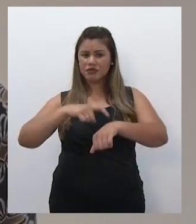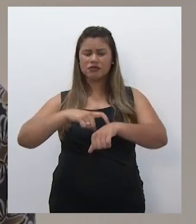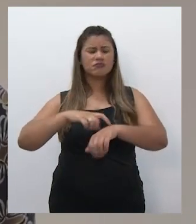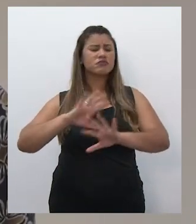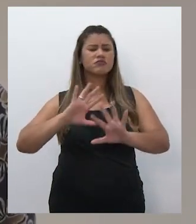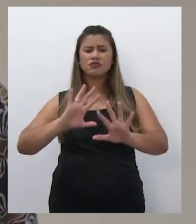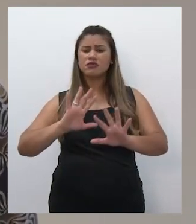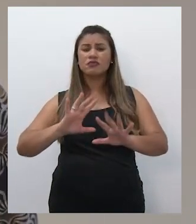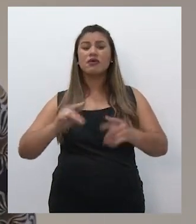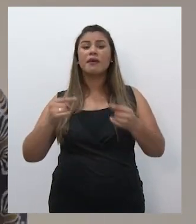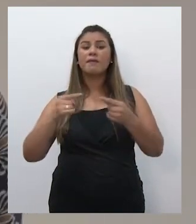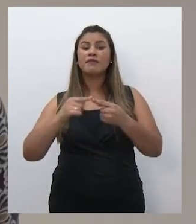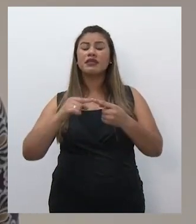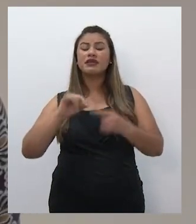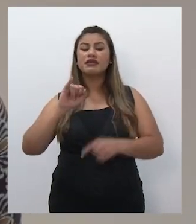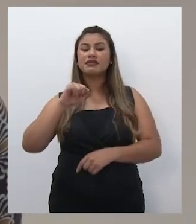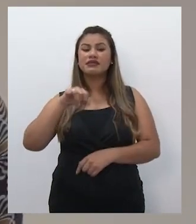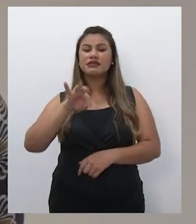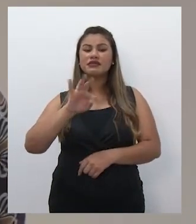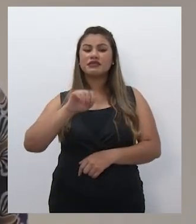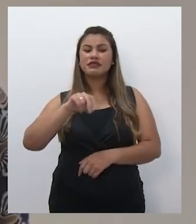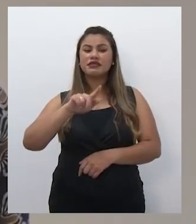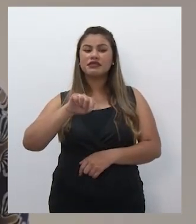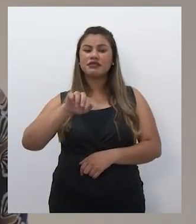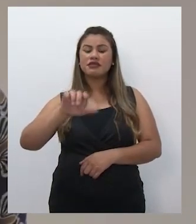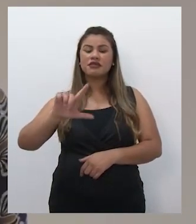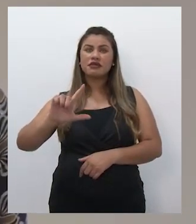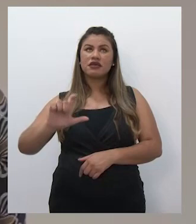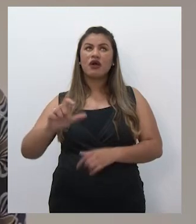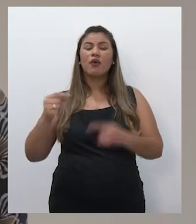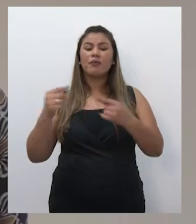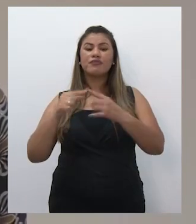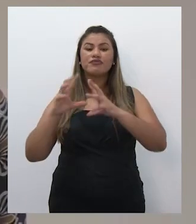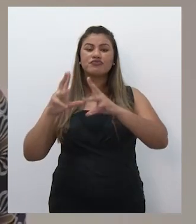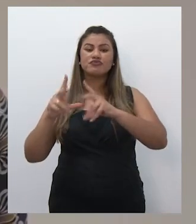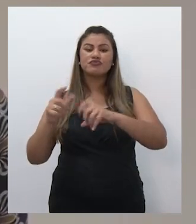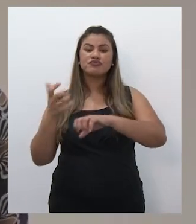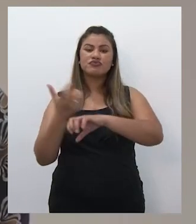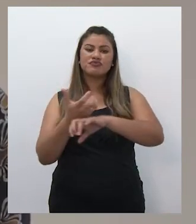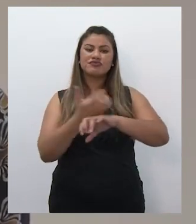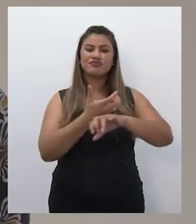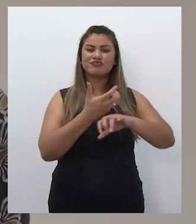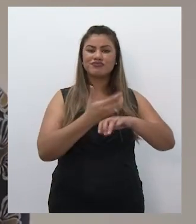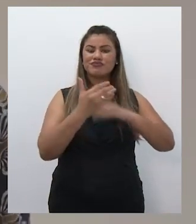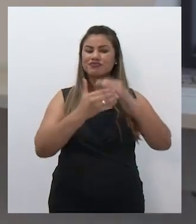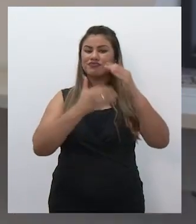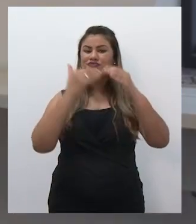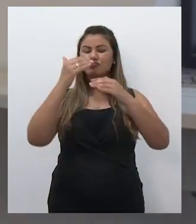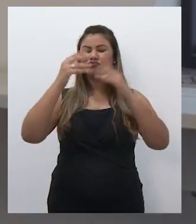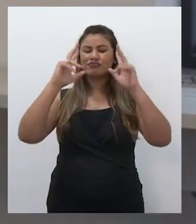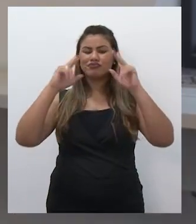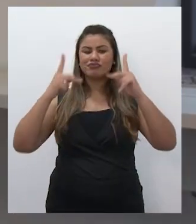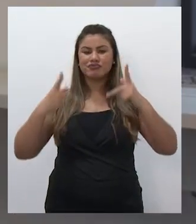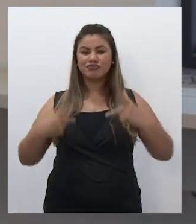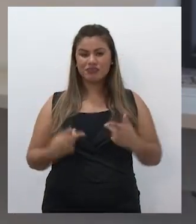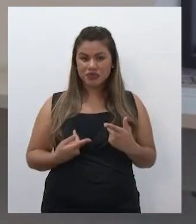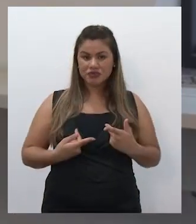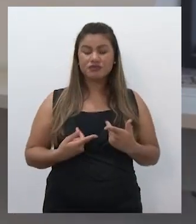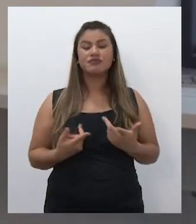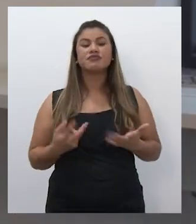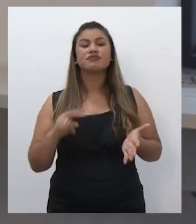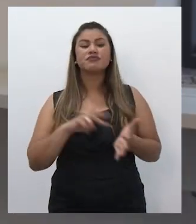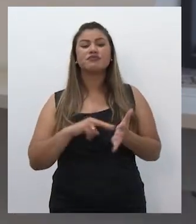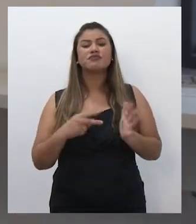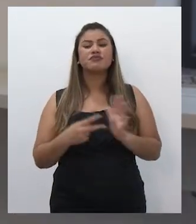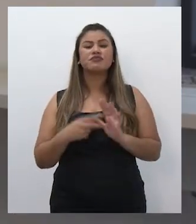uma educação que vai contemplar todas as dimensões do desenvolvimento humano. Ou seja, a